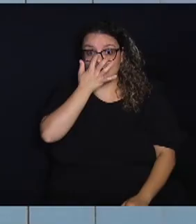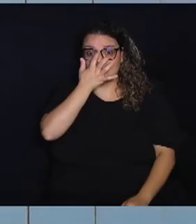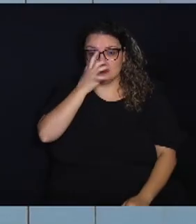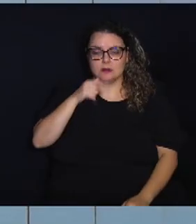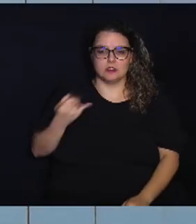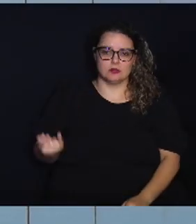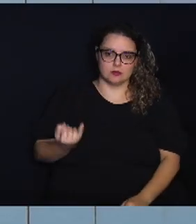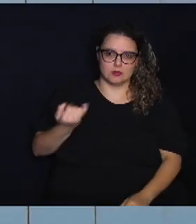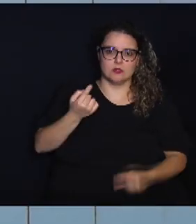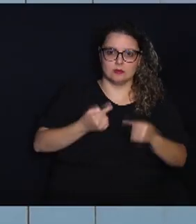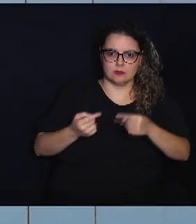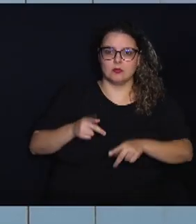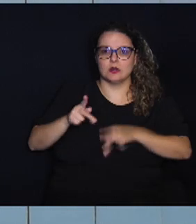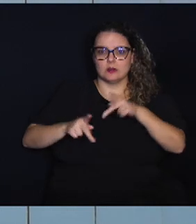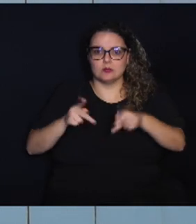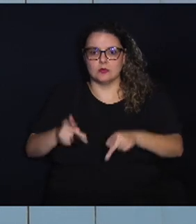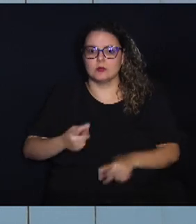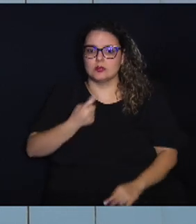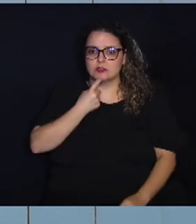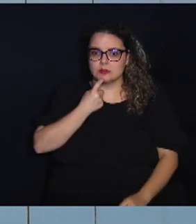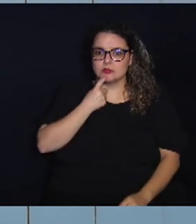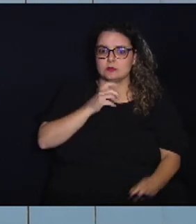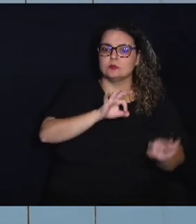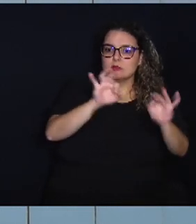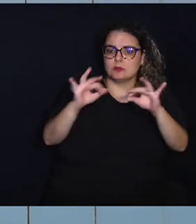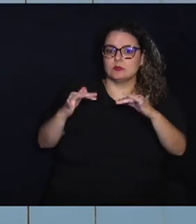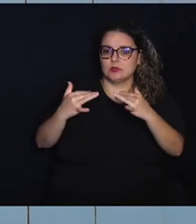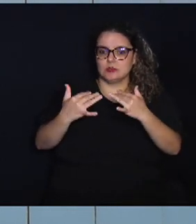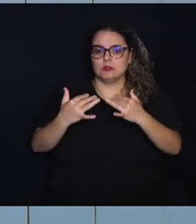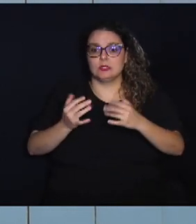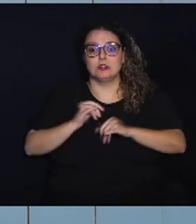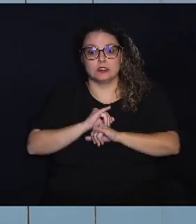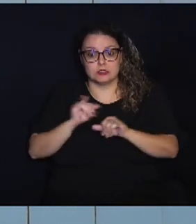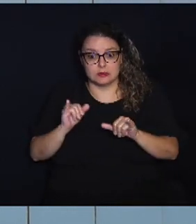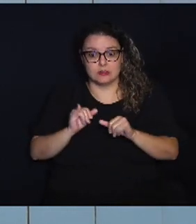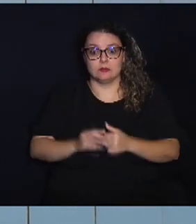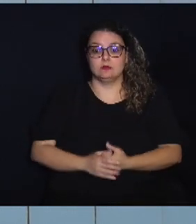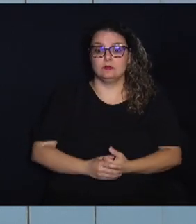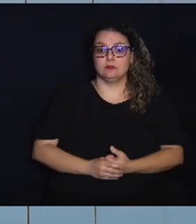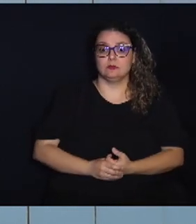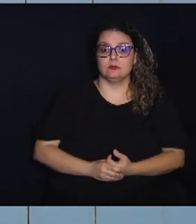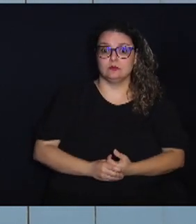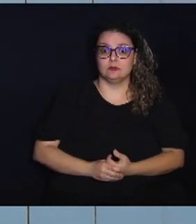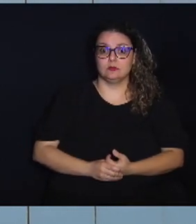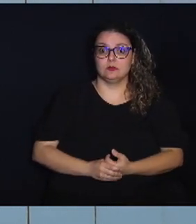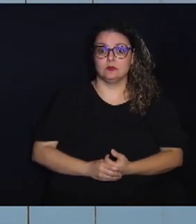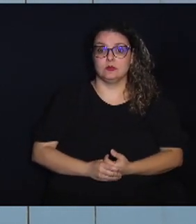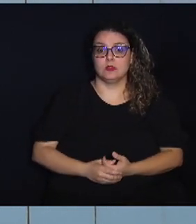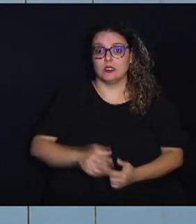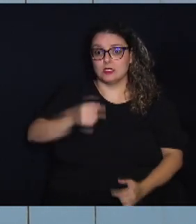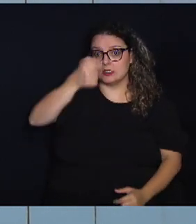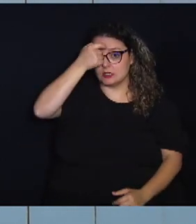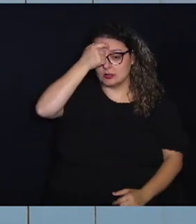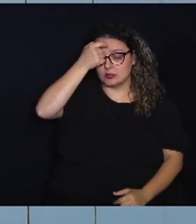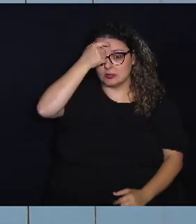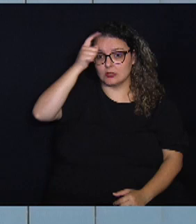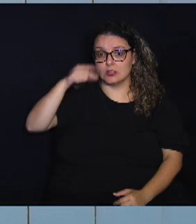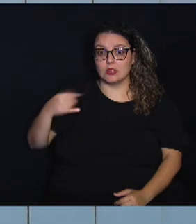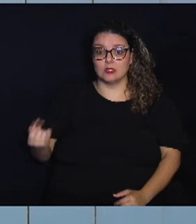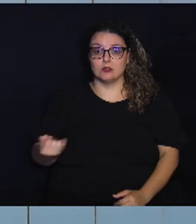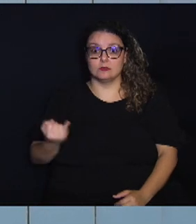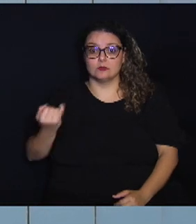debate para a população de Campinas que está nos assistindo e dizer que essa conscientização é muito